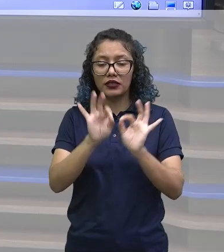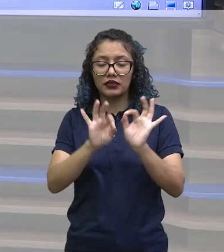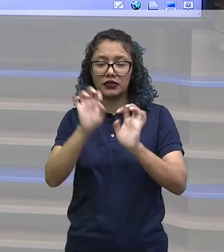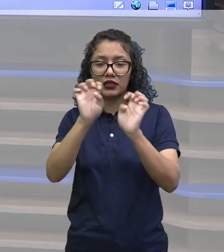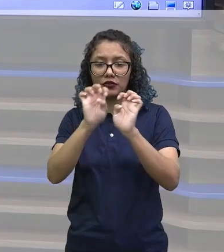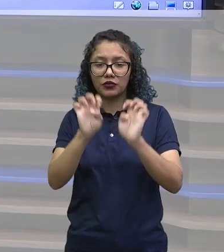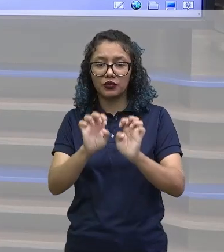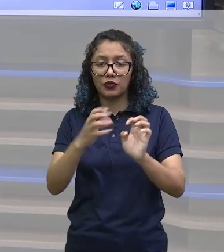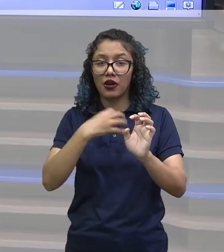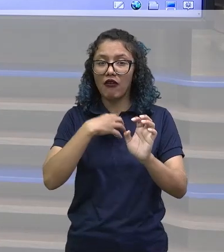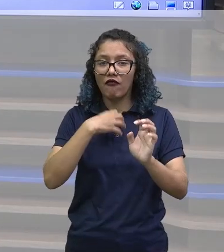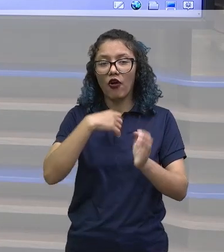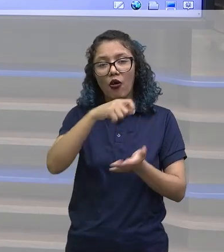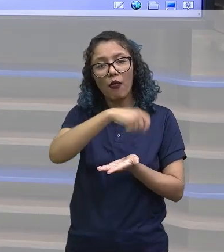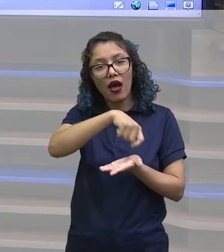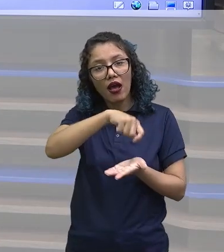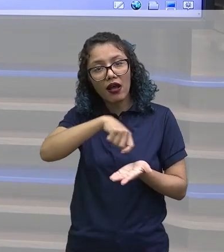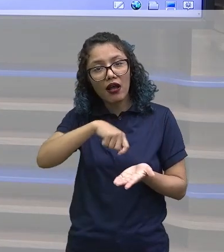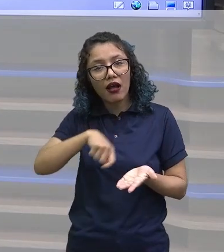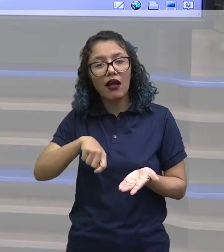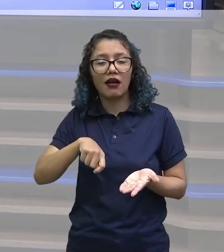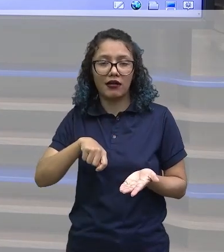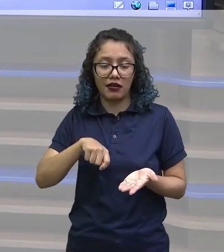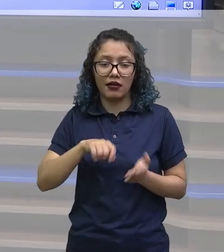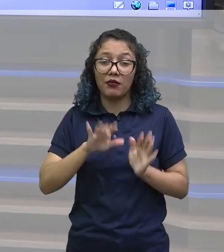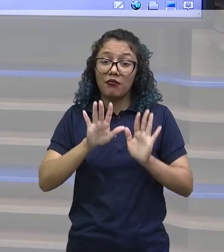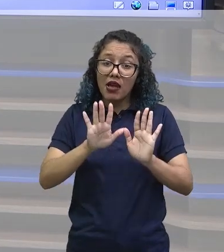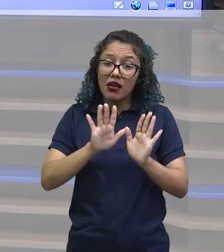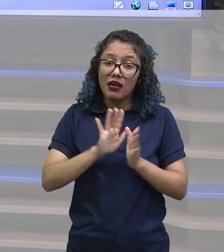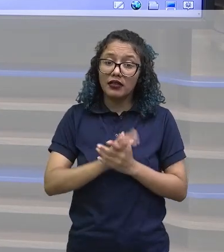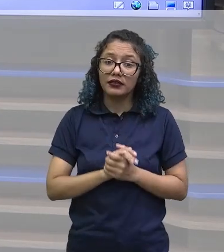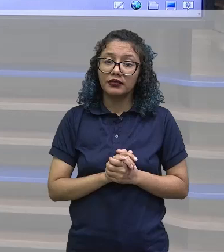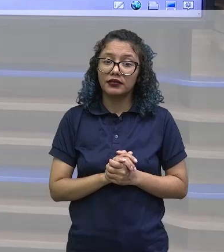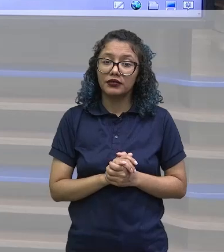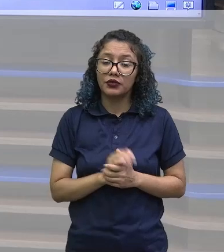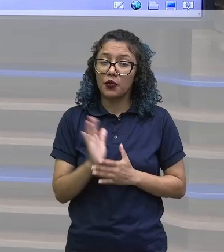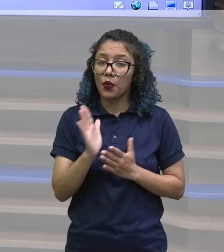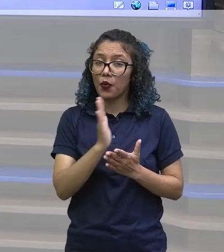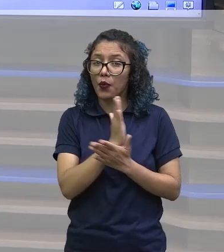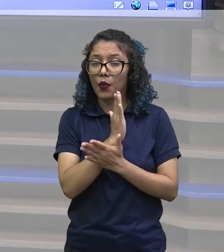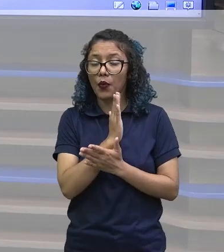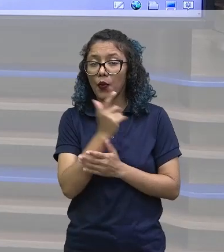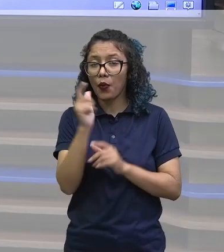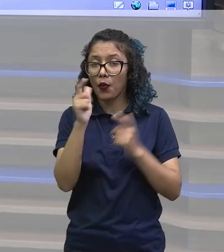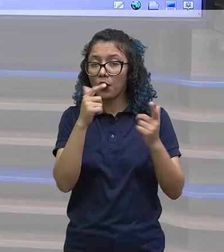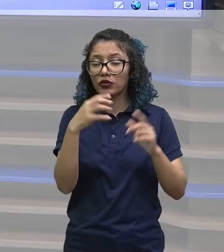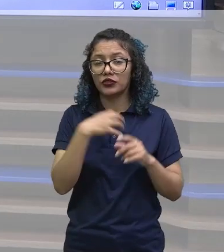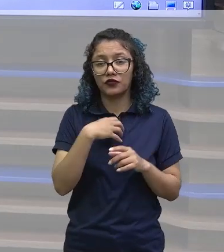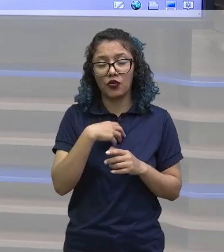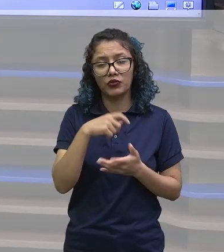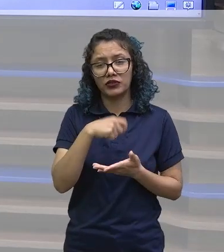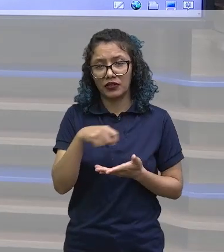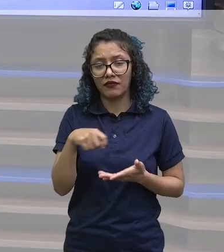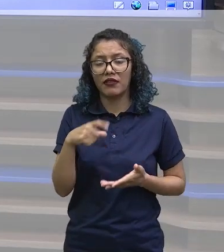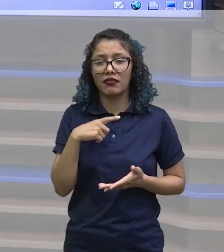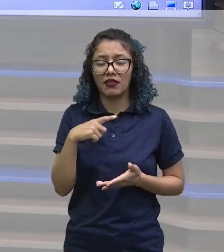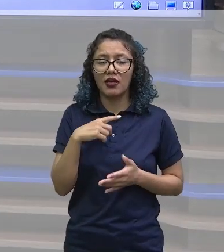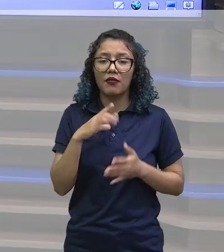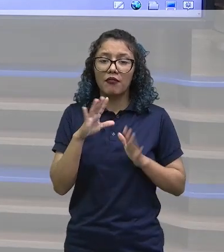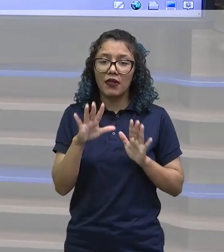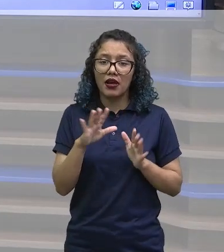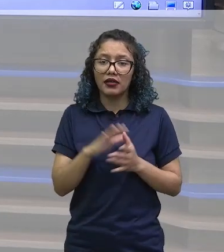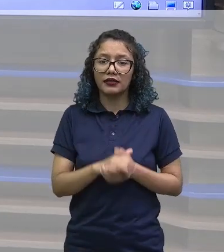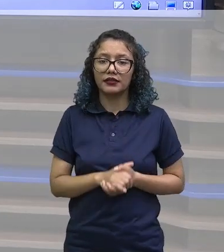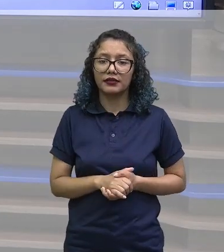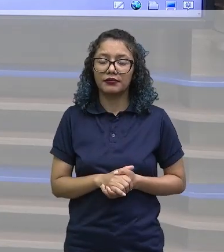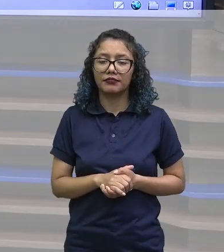maneira como a gente escreve, né? É claro que tem várias outras maneiras de se escrever, não é? Mas